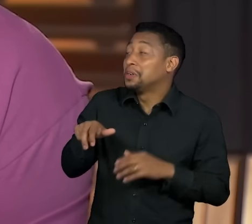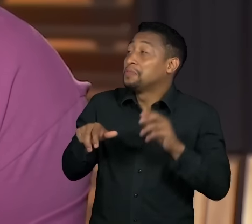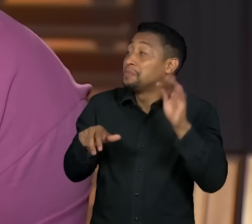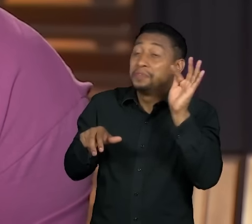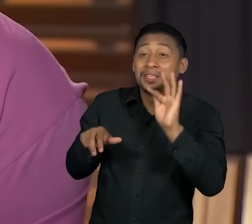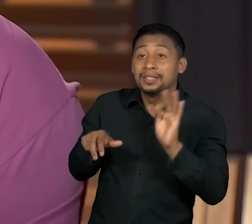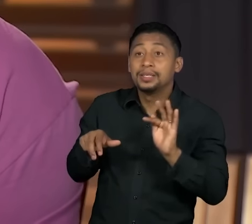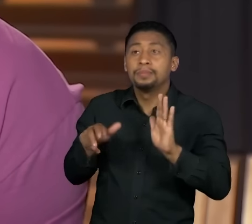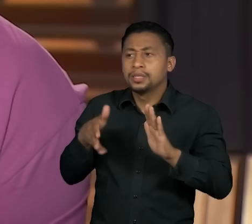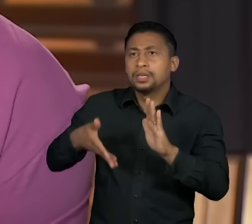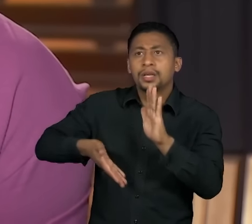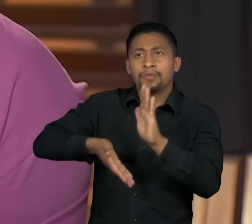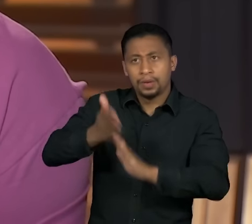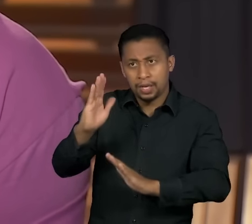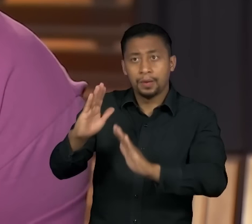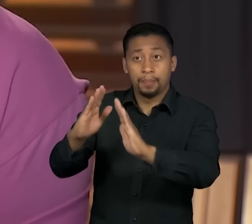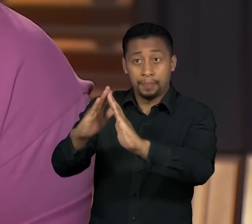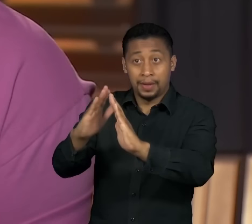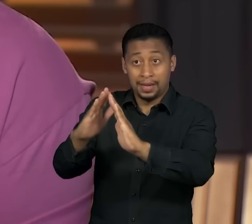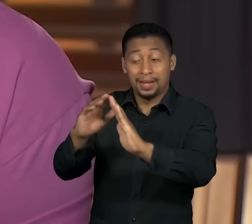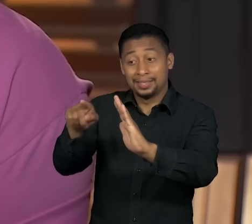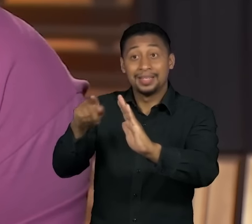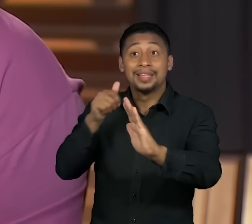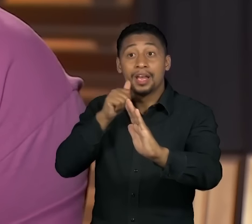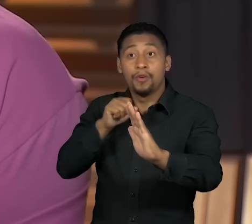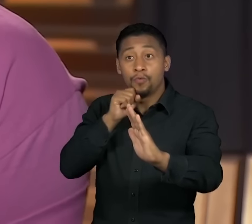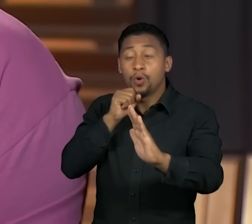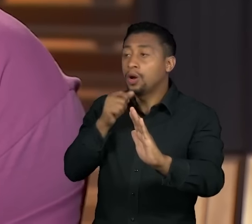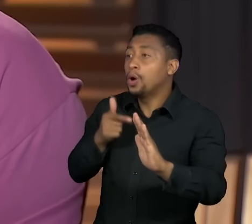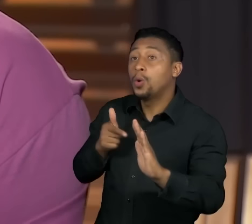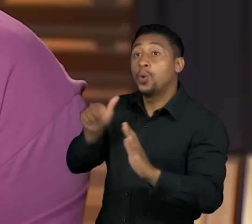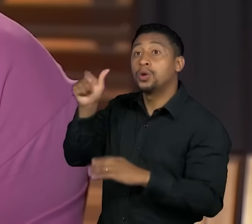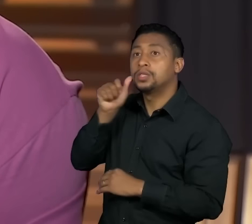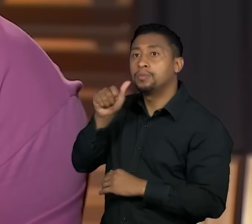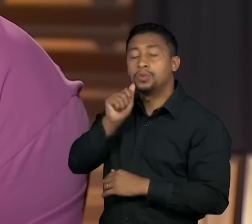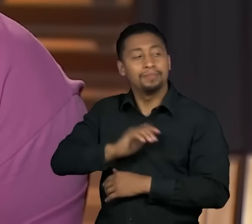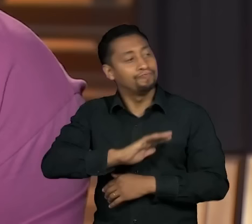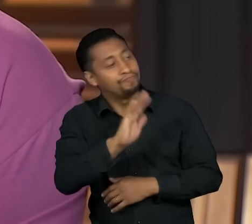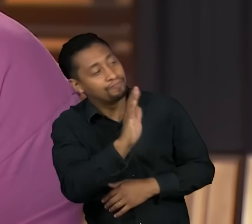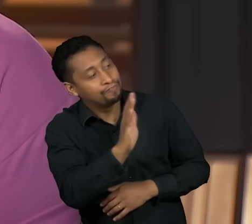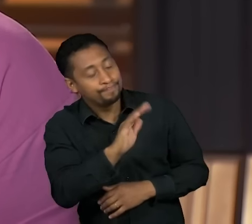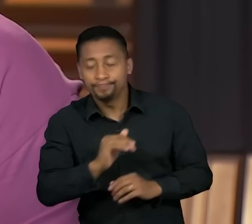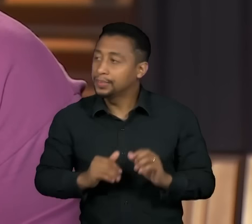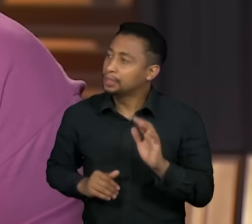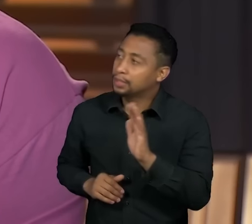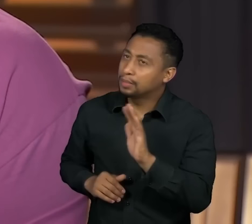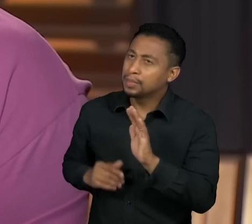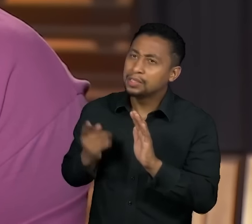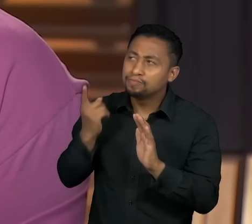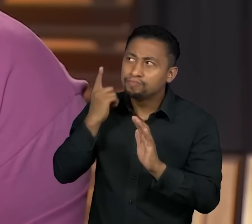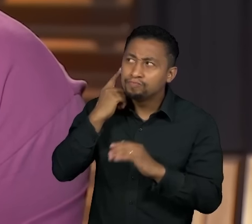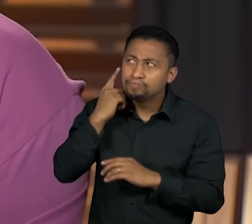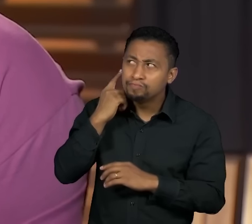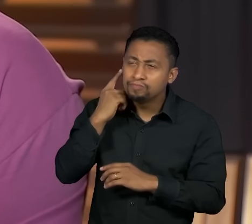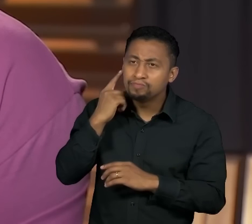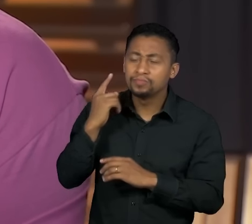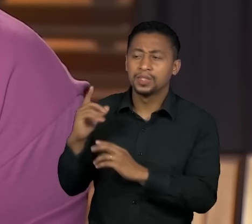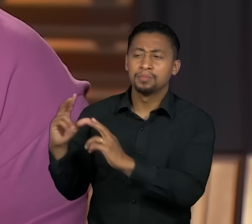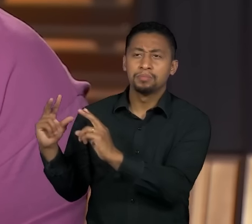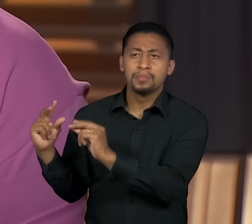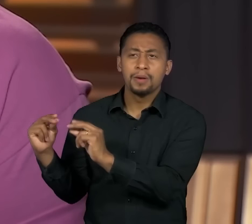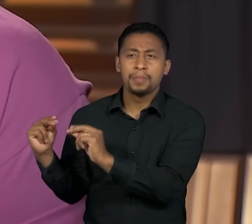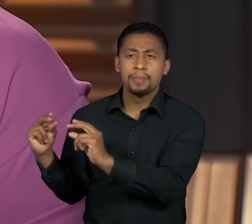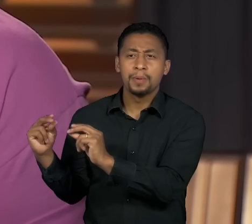tem uma senhora que ele dá boa noite para a senhora. E aí alguém pergunta, ele continua andando para a casa da avó dele, ele escuta a conversa da mulher com a outra mulher que